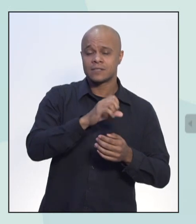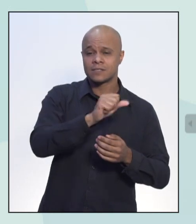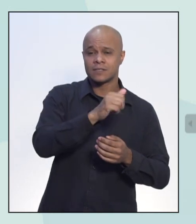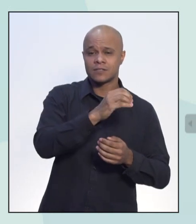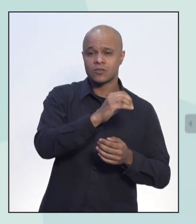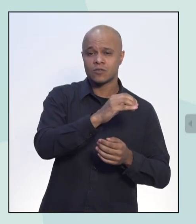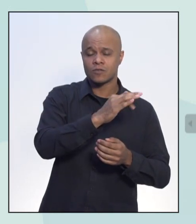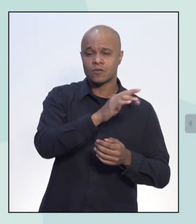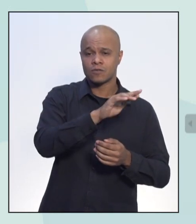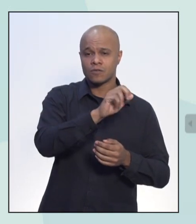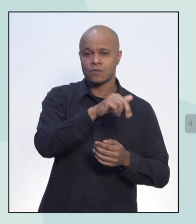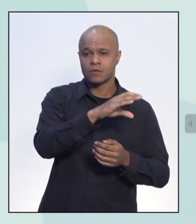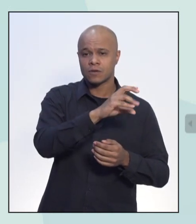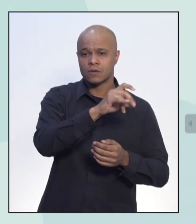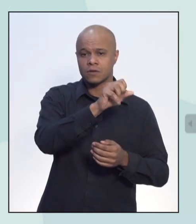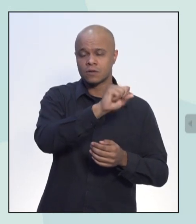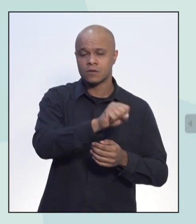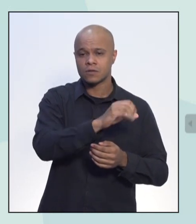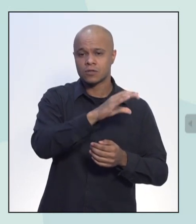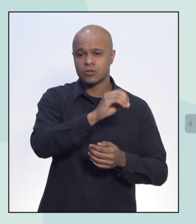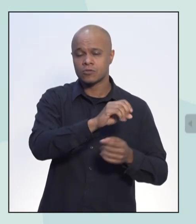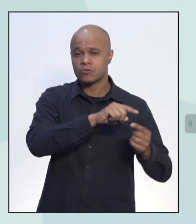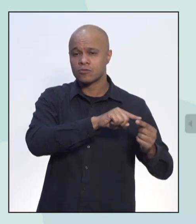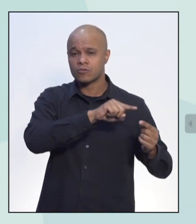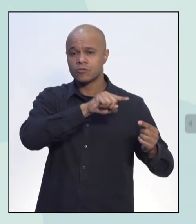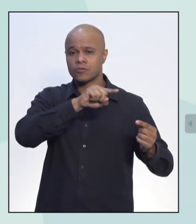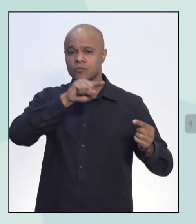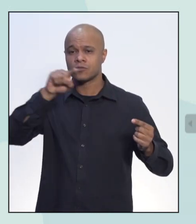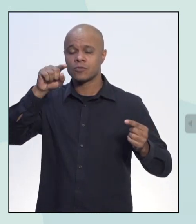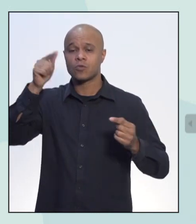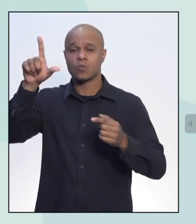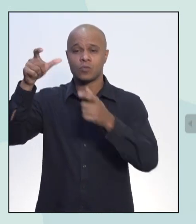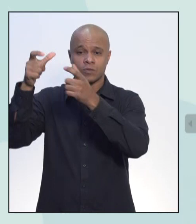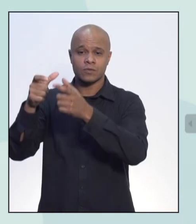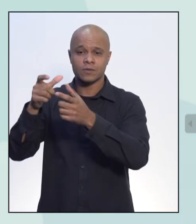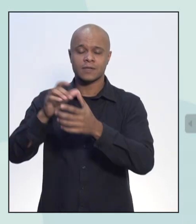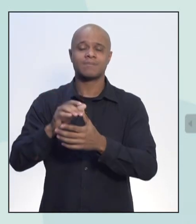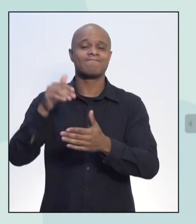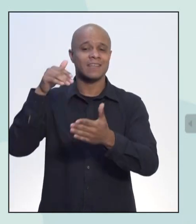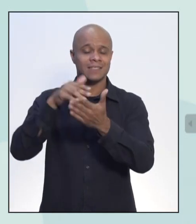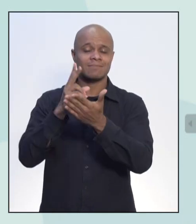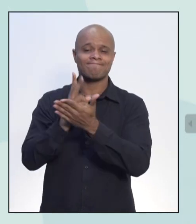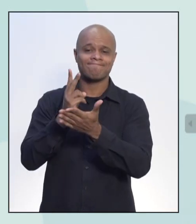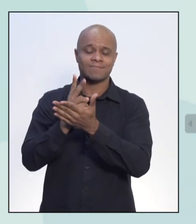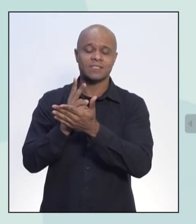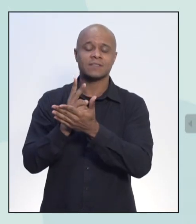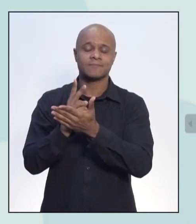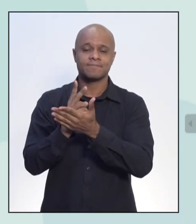37 passageiros e 7 tripulantes, mas esse daí, ele acabou